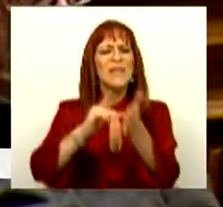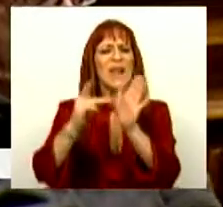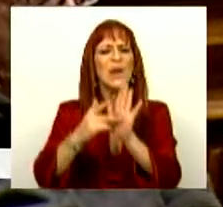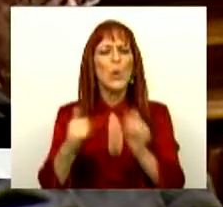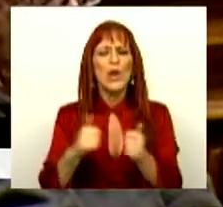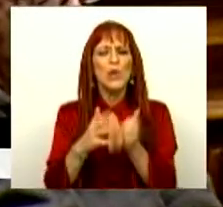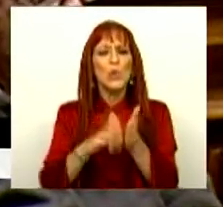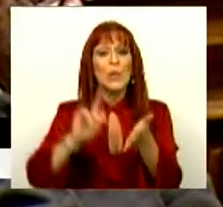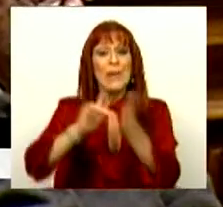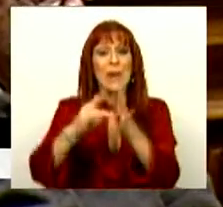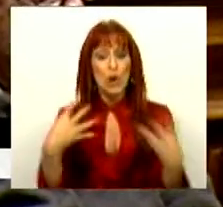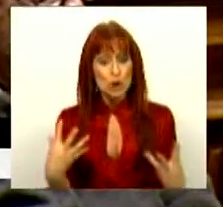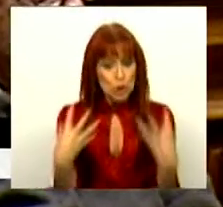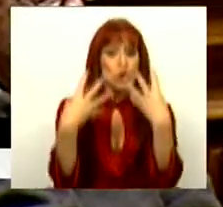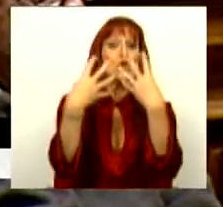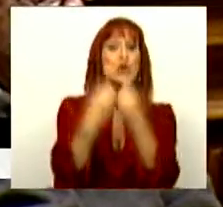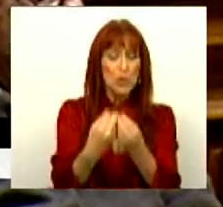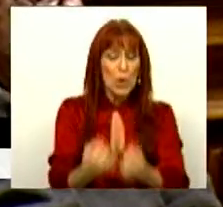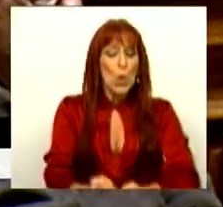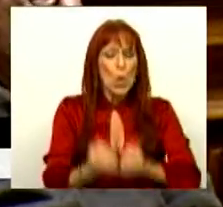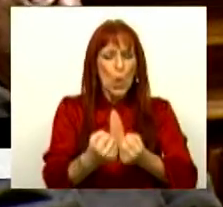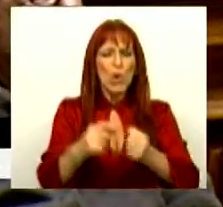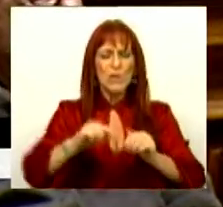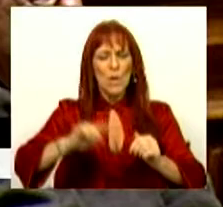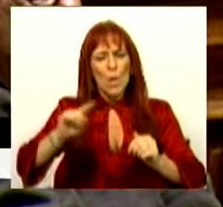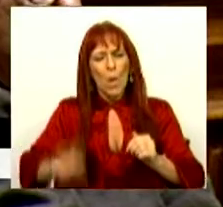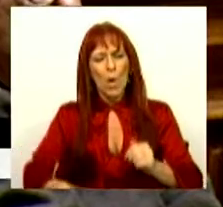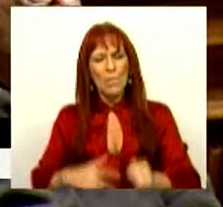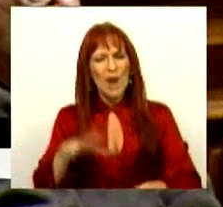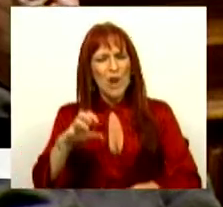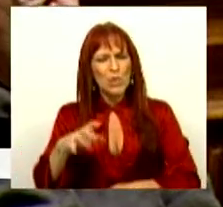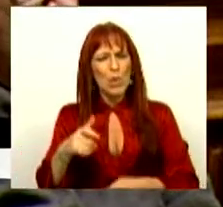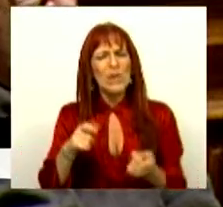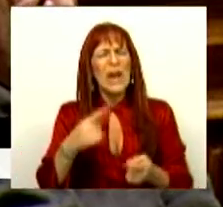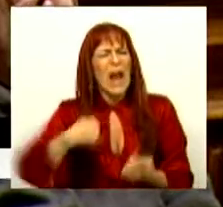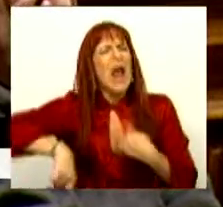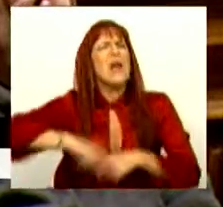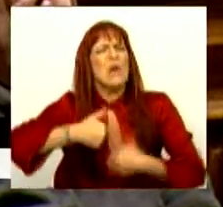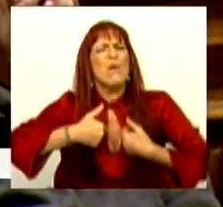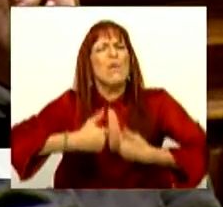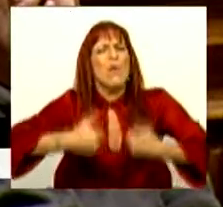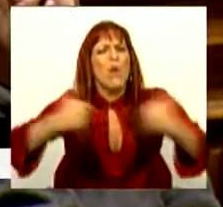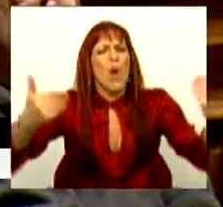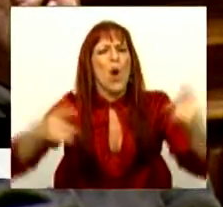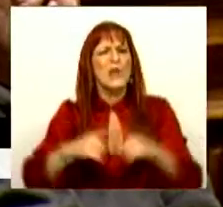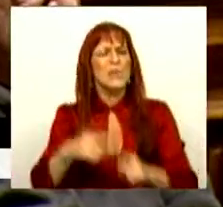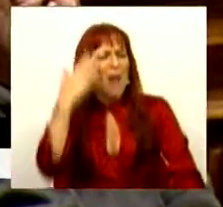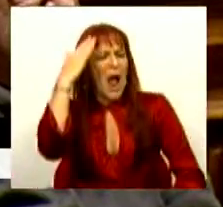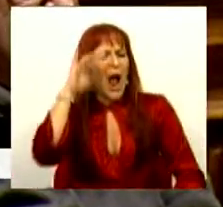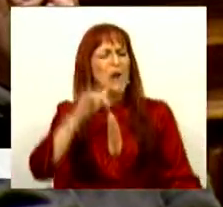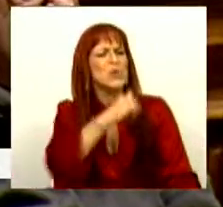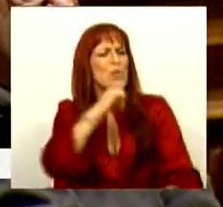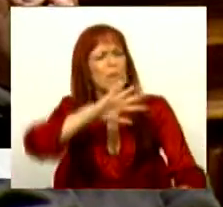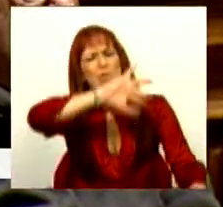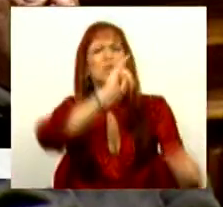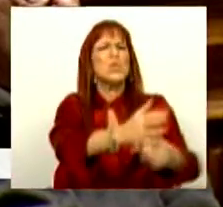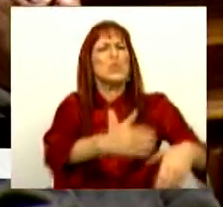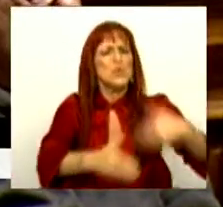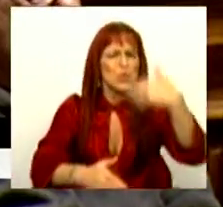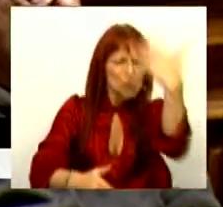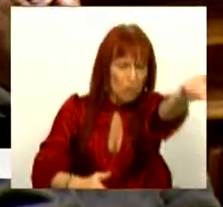toda a tecnologia juntas conseguem aliviar a dor. E quem somos nós para julgar o sofrimento dos